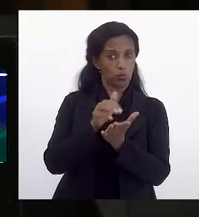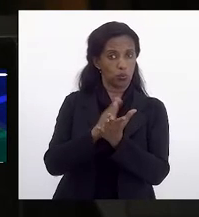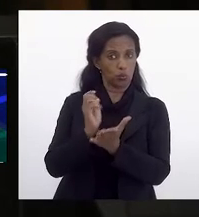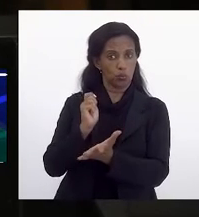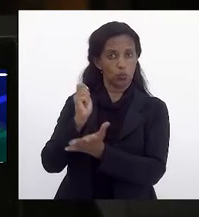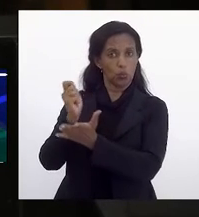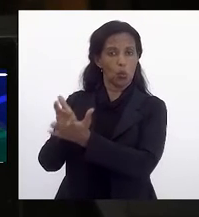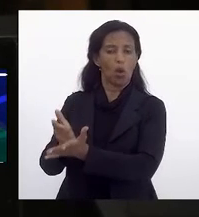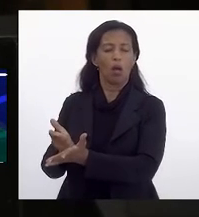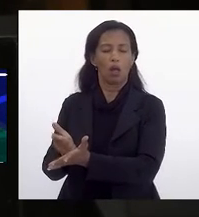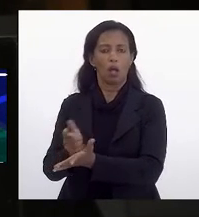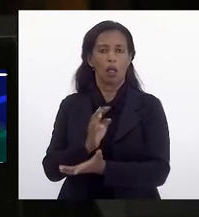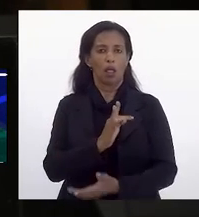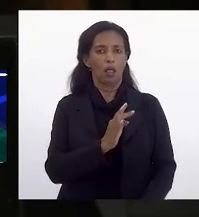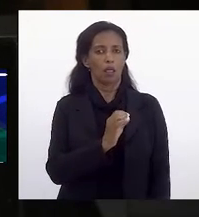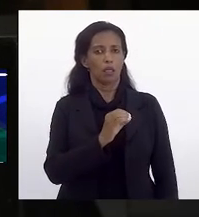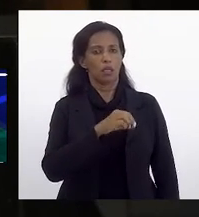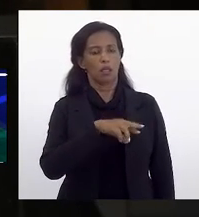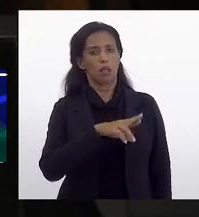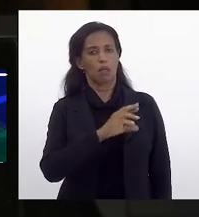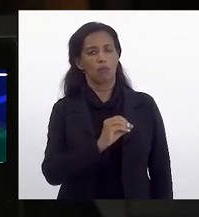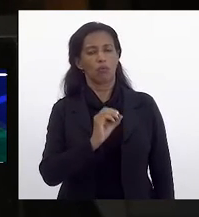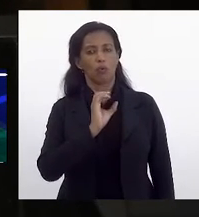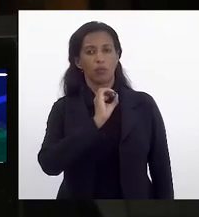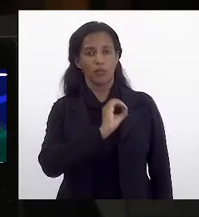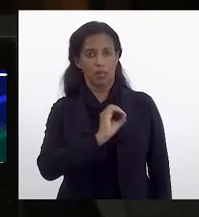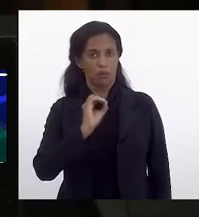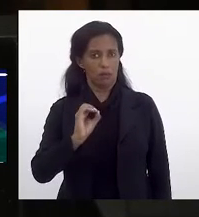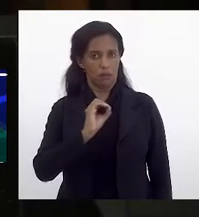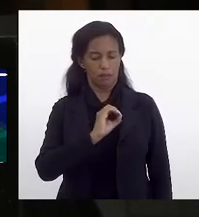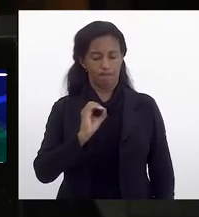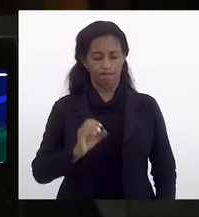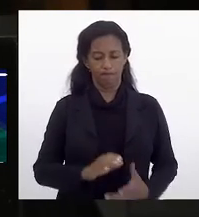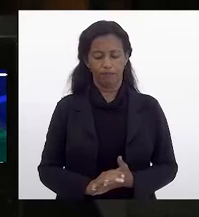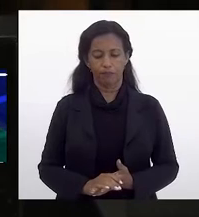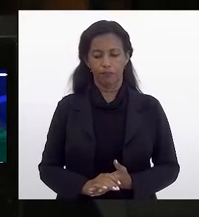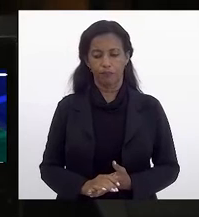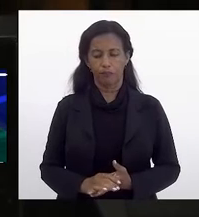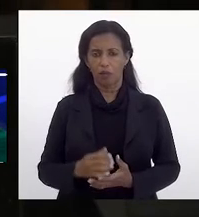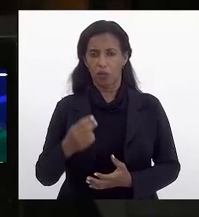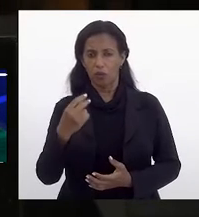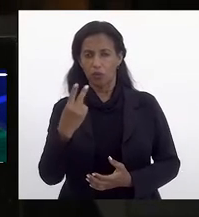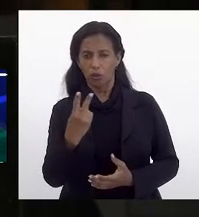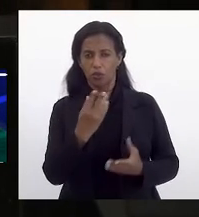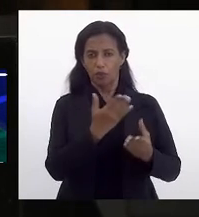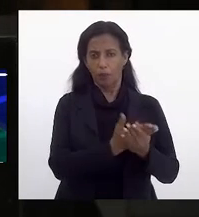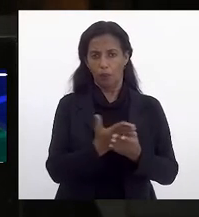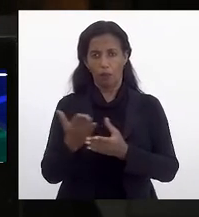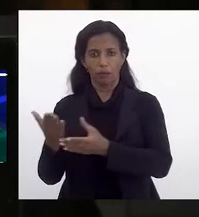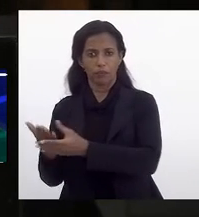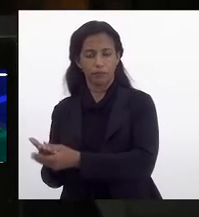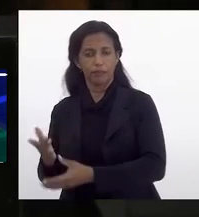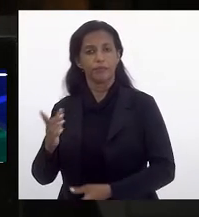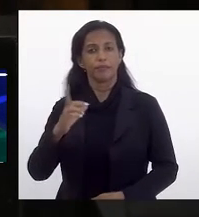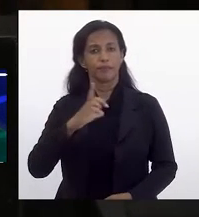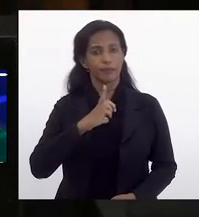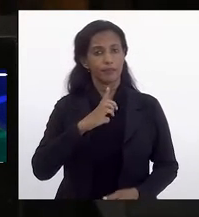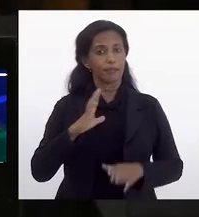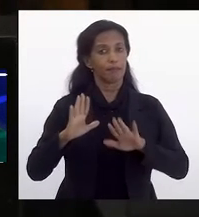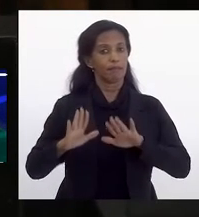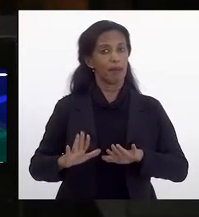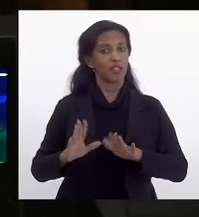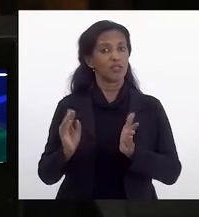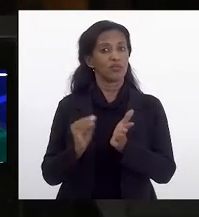da fonte Tesouro Zero. Essas duas liminares existem, mas ainda não